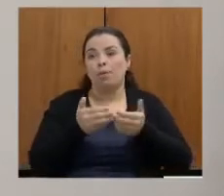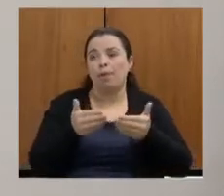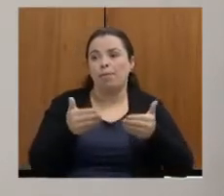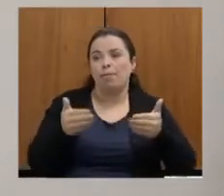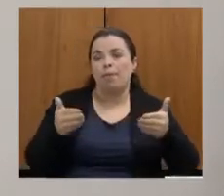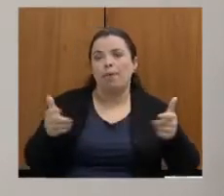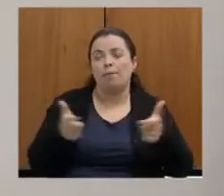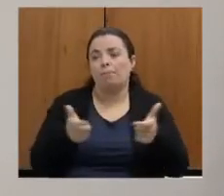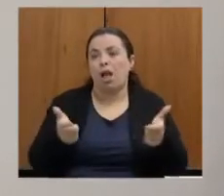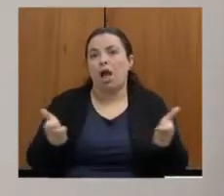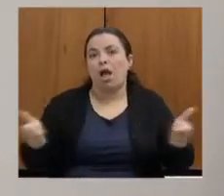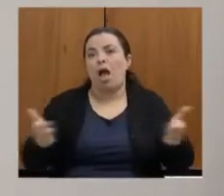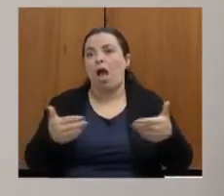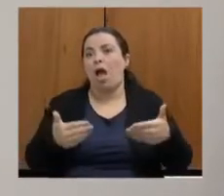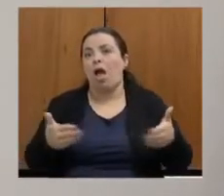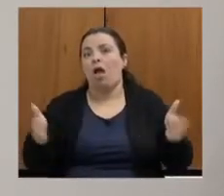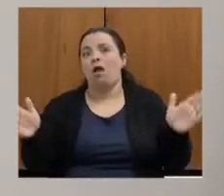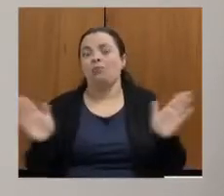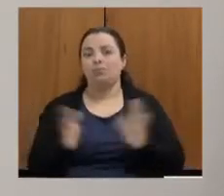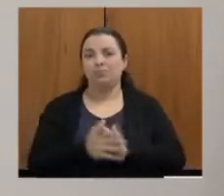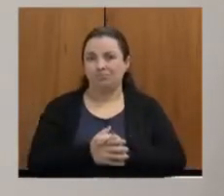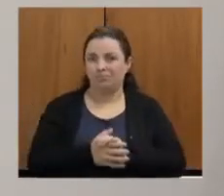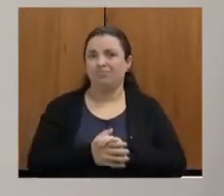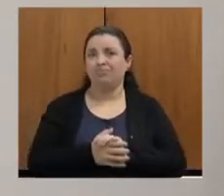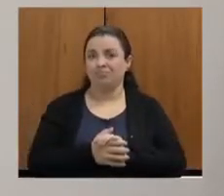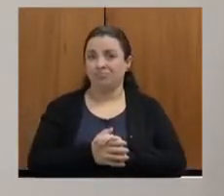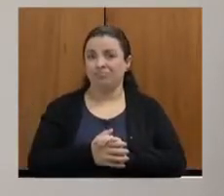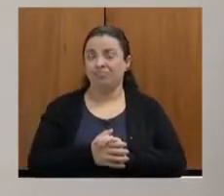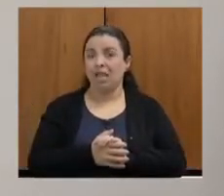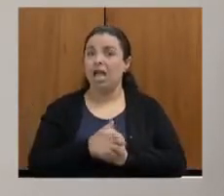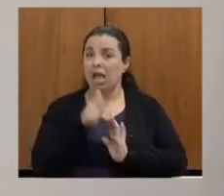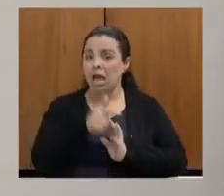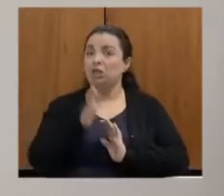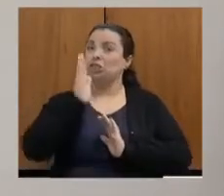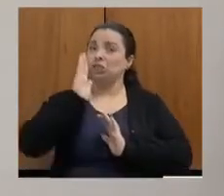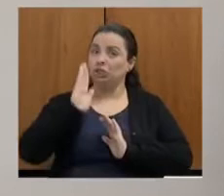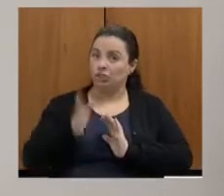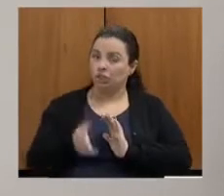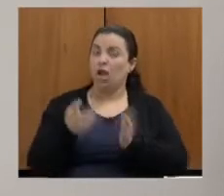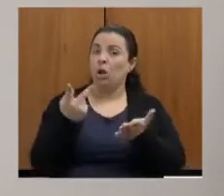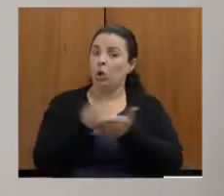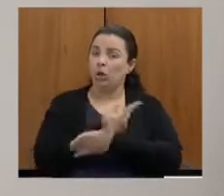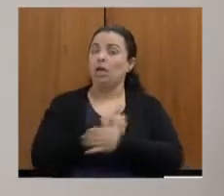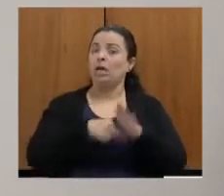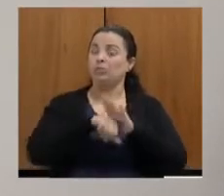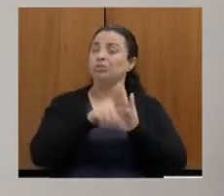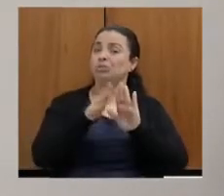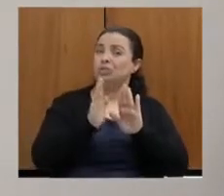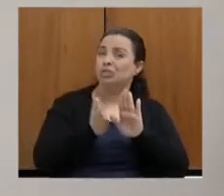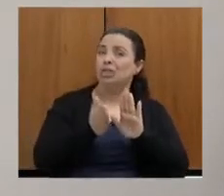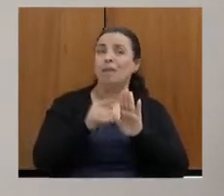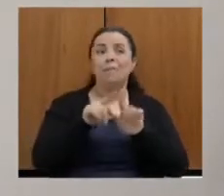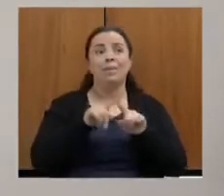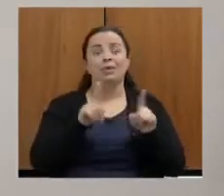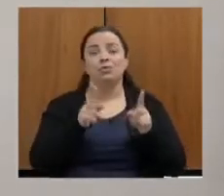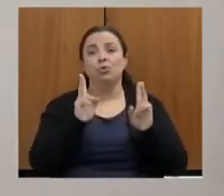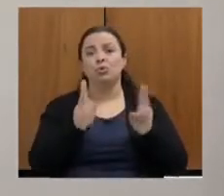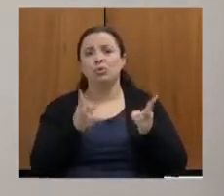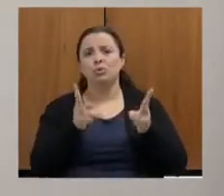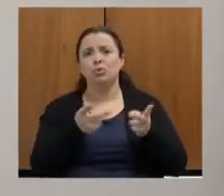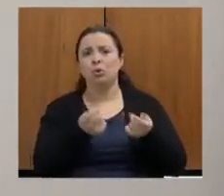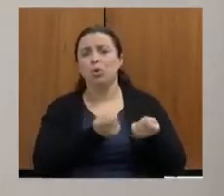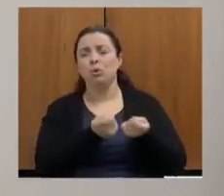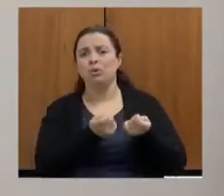territórios mesmo onde elas cometem os seus crimes a ré